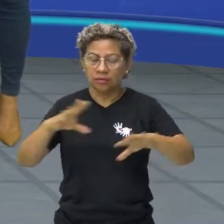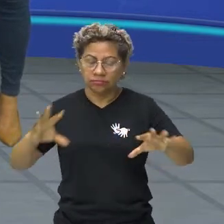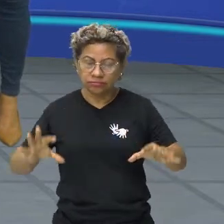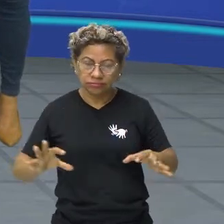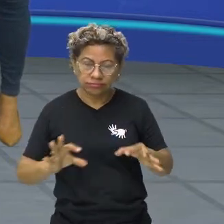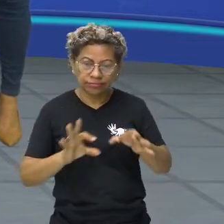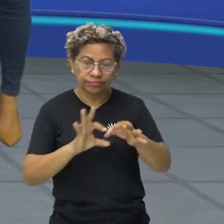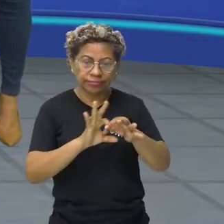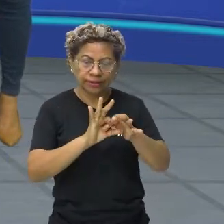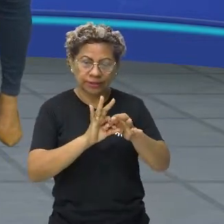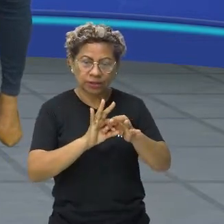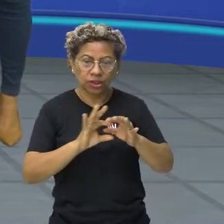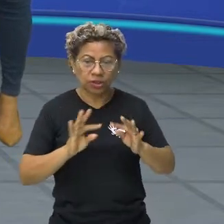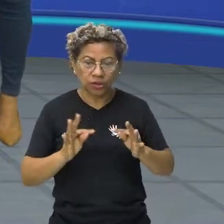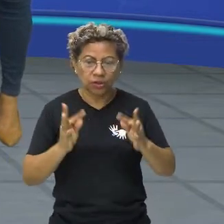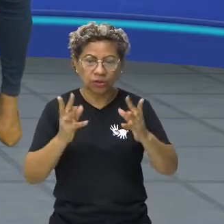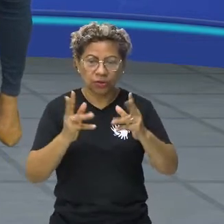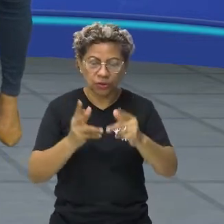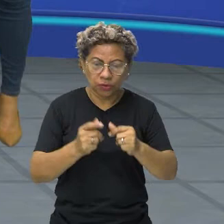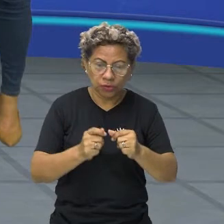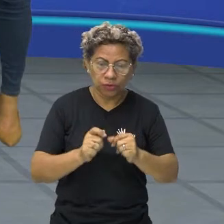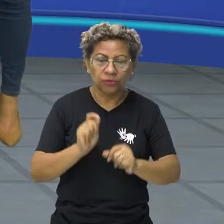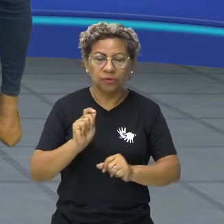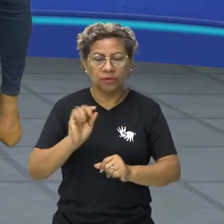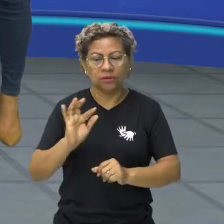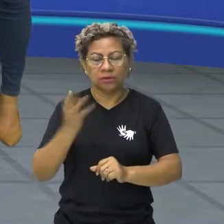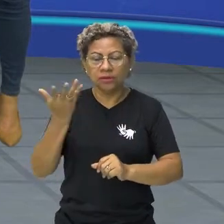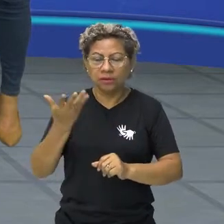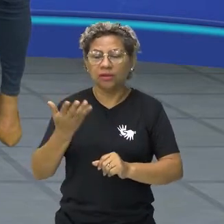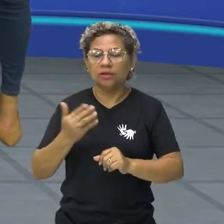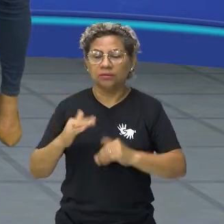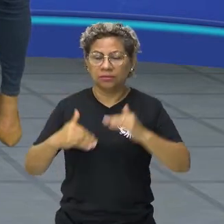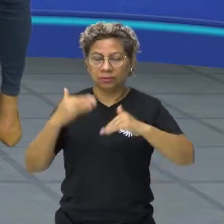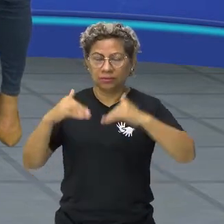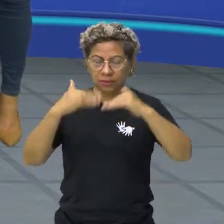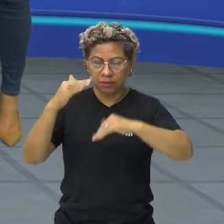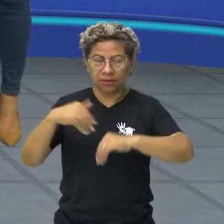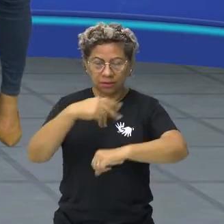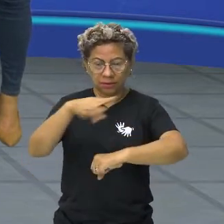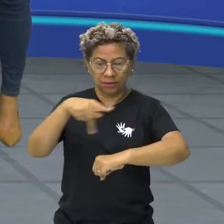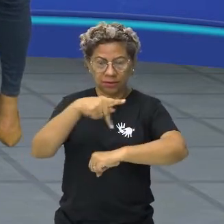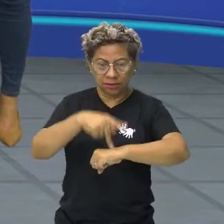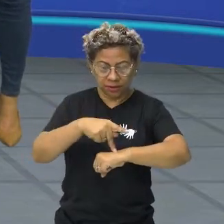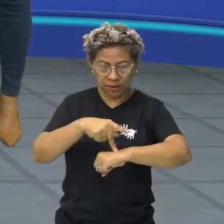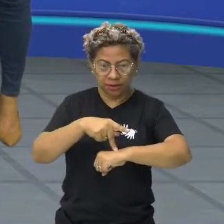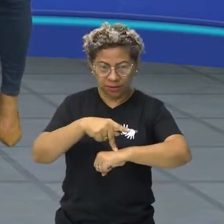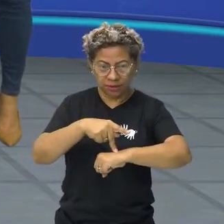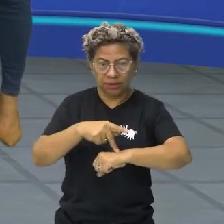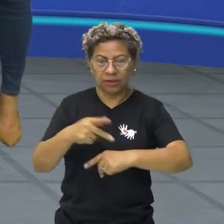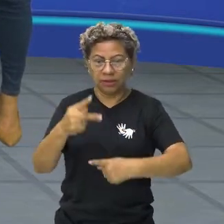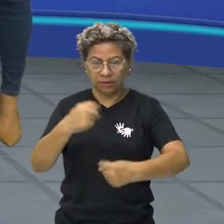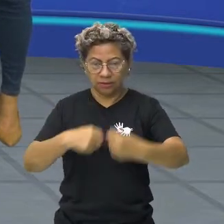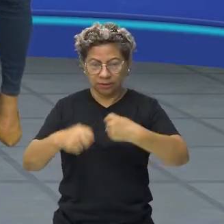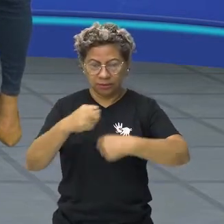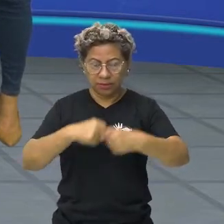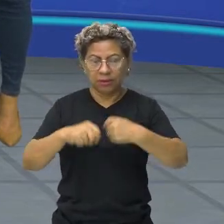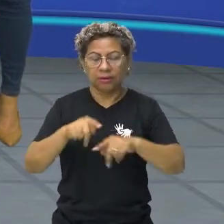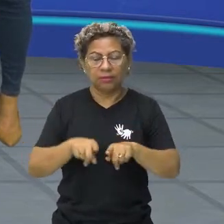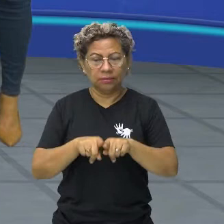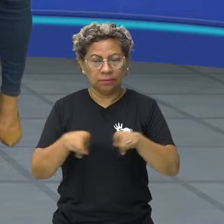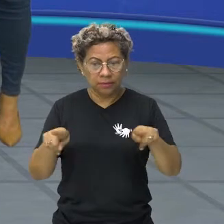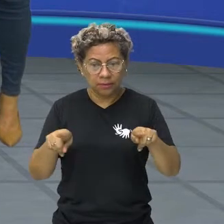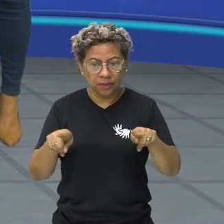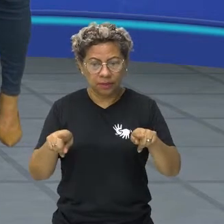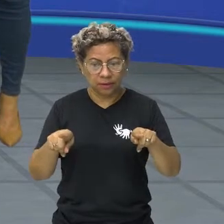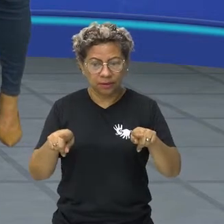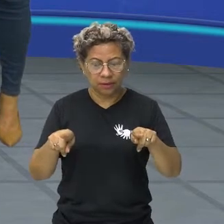juntando, né, e verificando esse desenvolvimento aí dos países em relação à sua economia. Mas para isso tudo